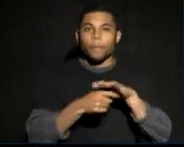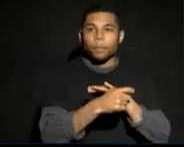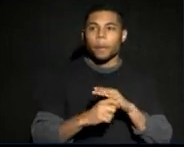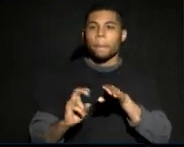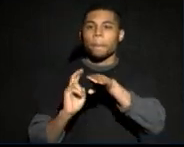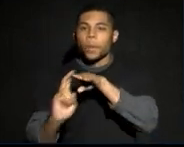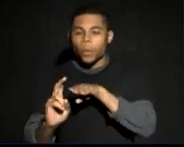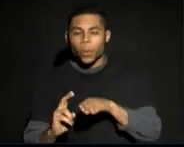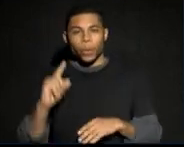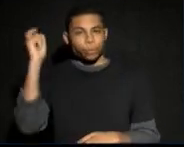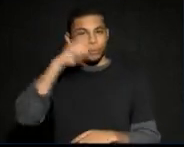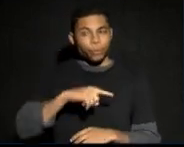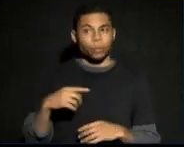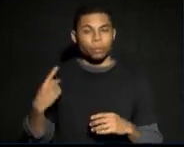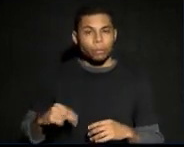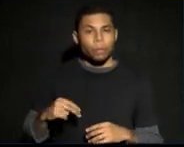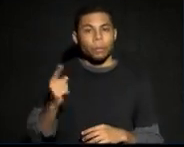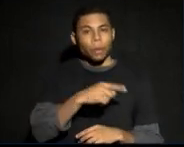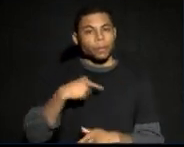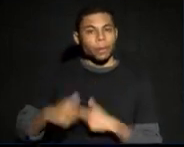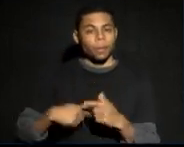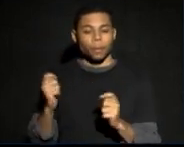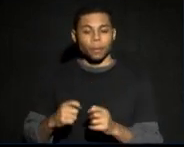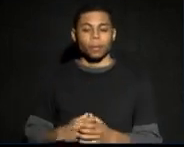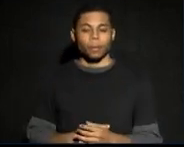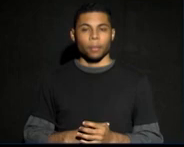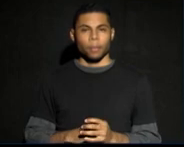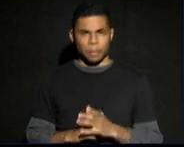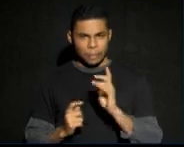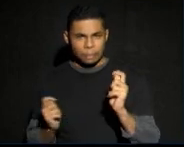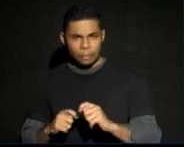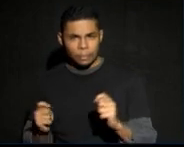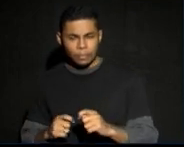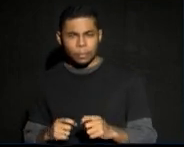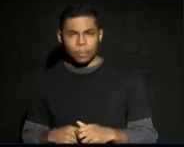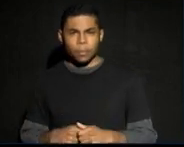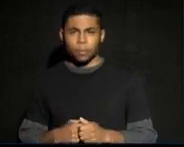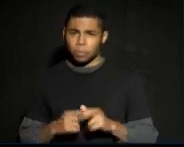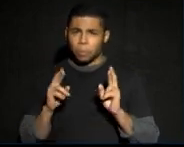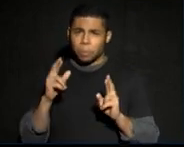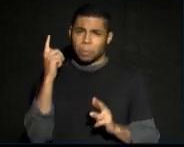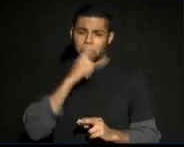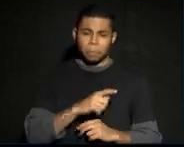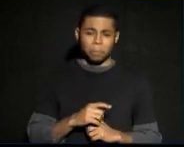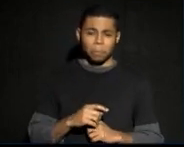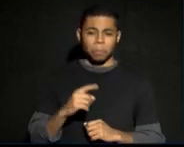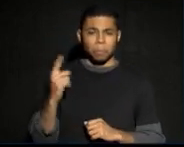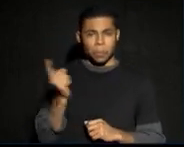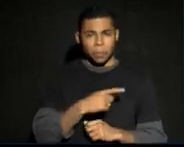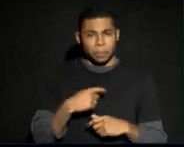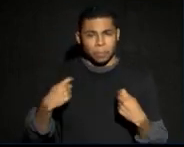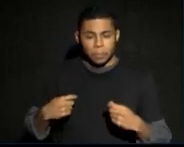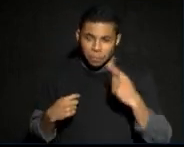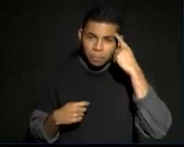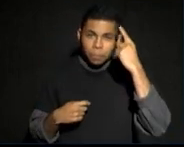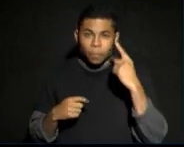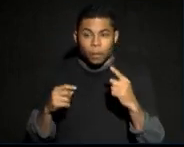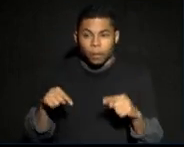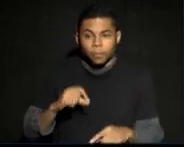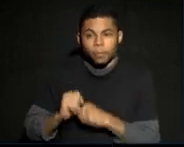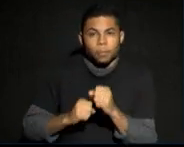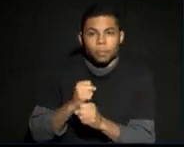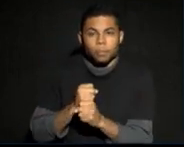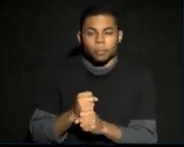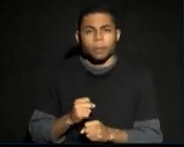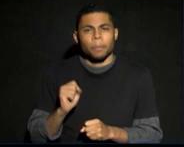investimento metrô negócio tá difícil mas estamos trabalhando na uma vai sair cara Tomara que saia também que tem que sair estamos tendo que